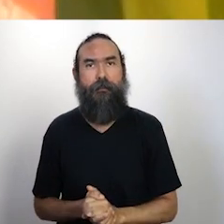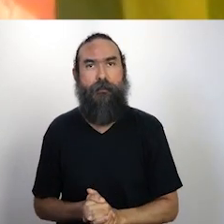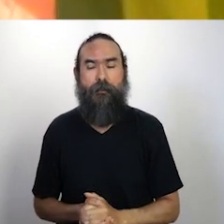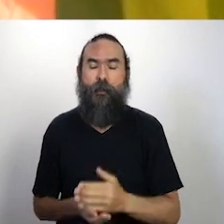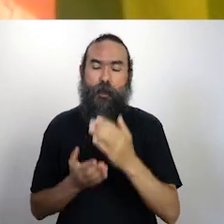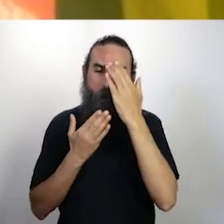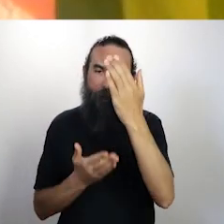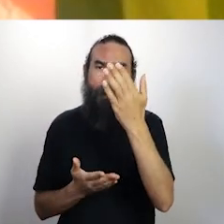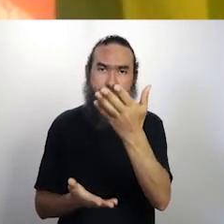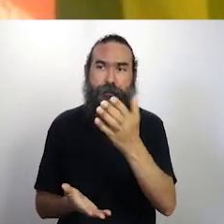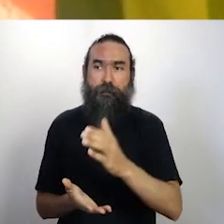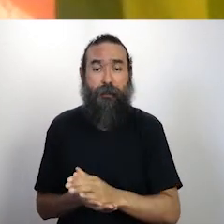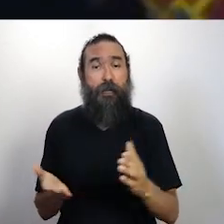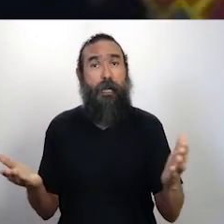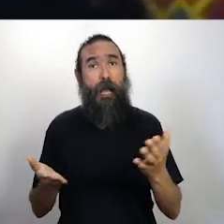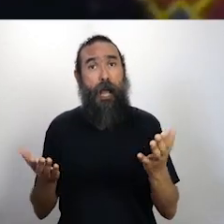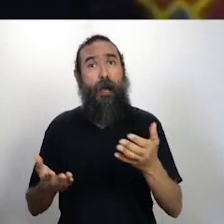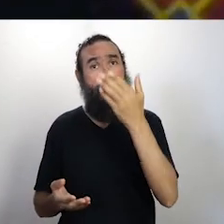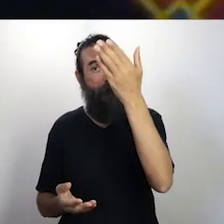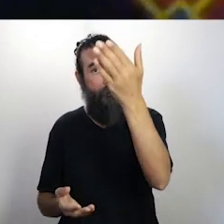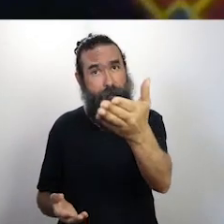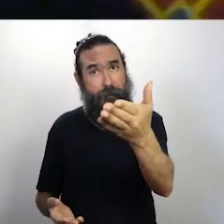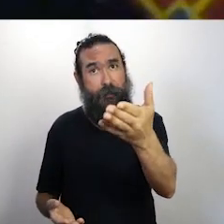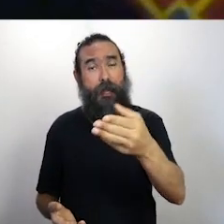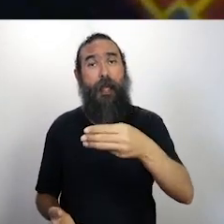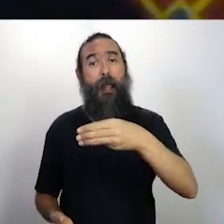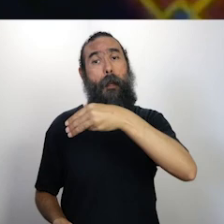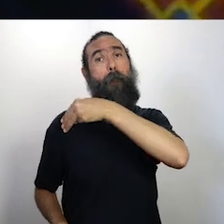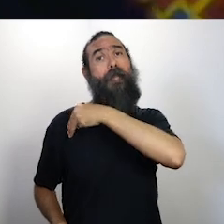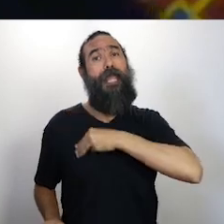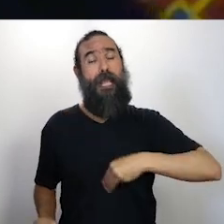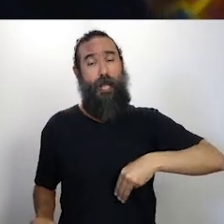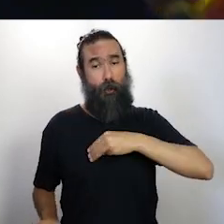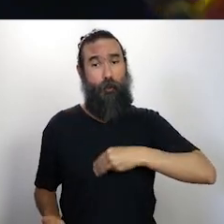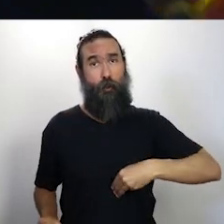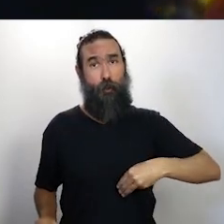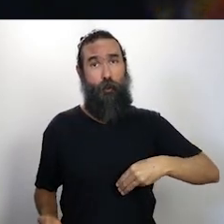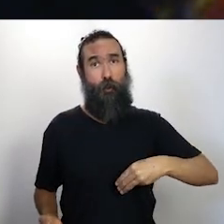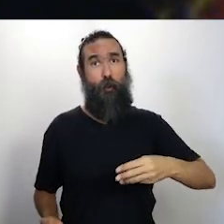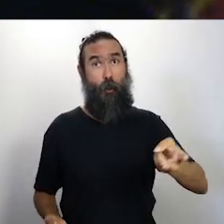Cris agora passava o nosso sempre ministro de cultura Juca Ferreira